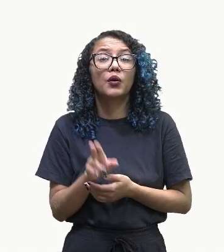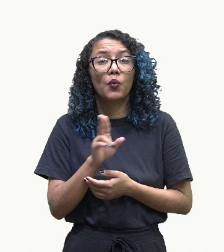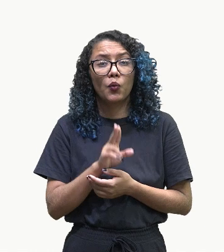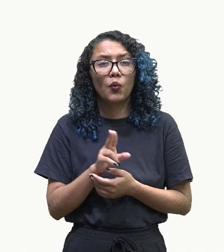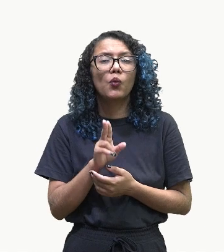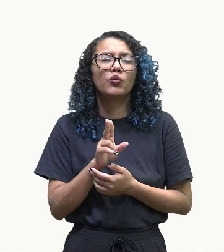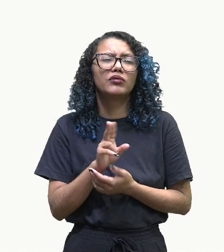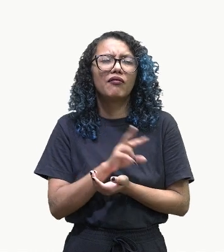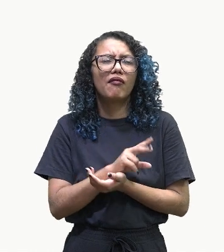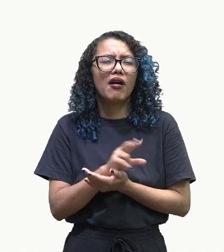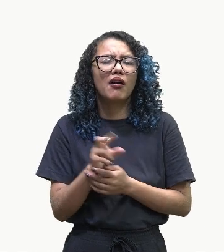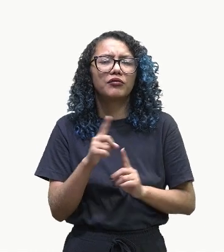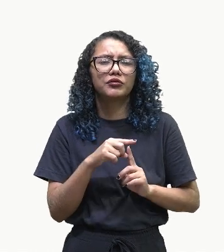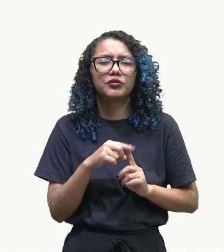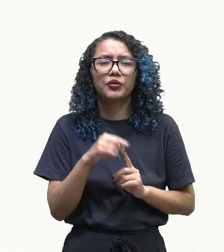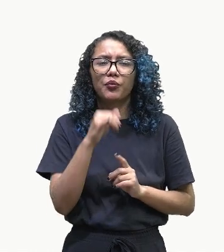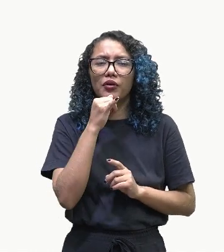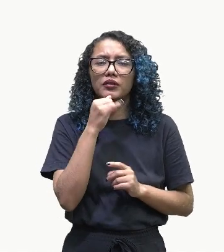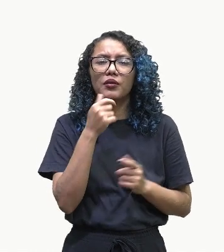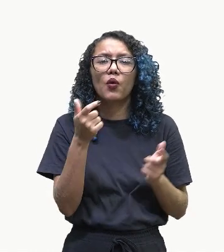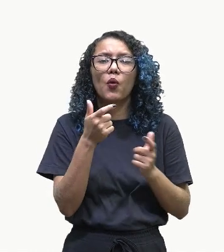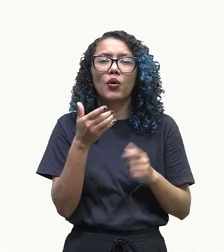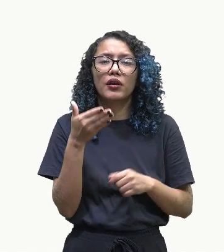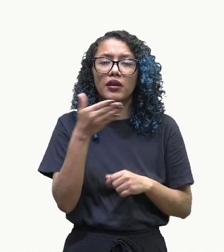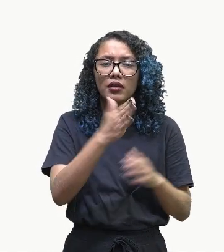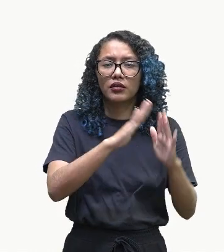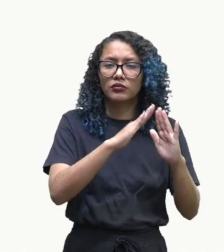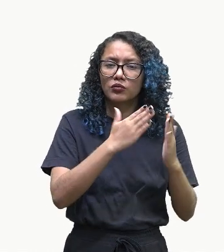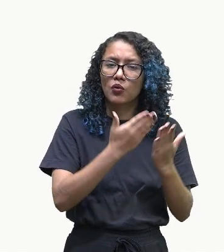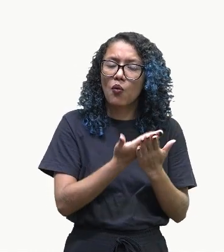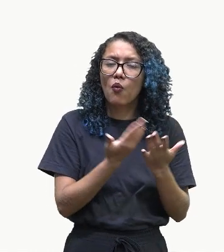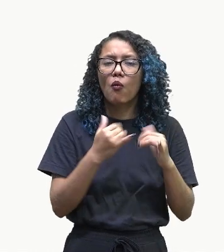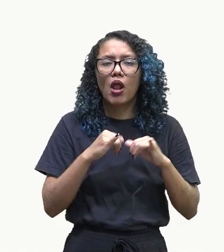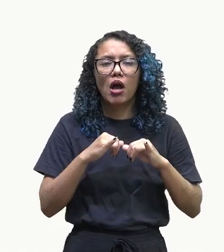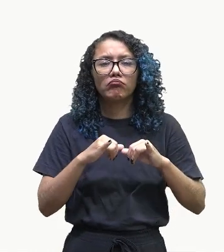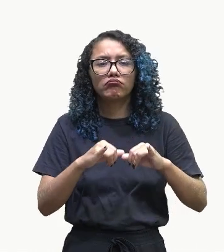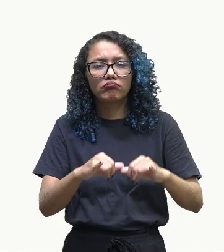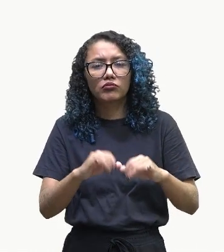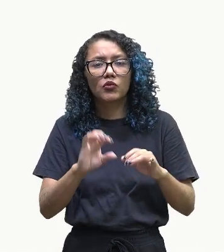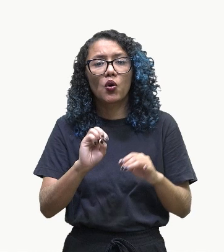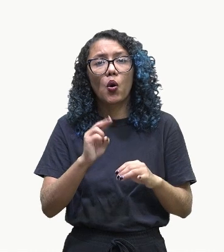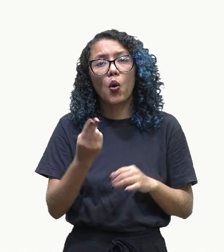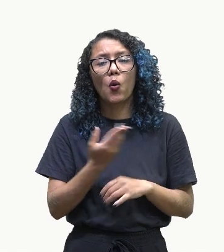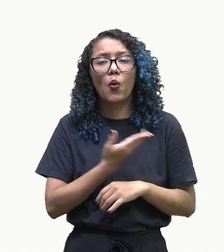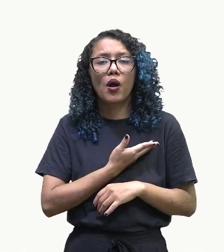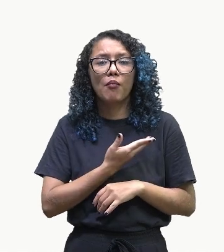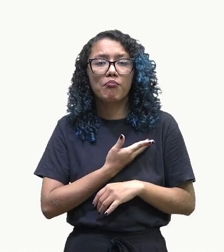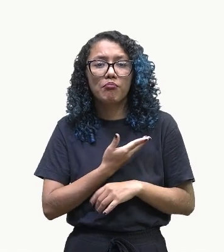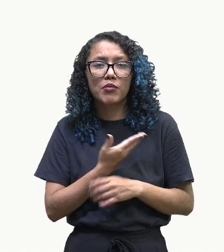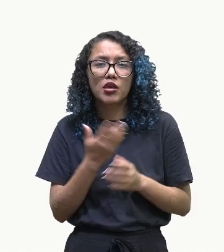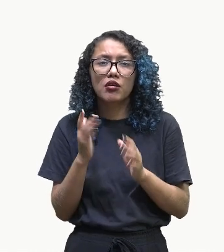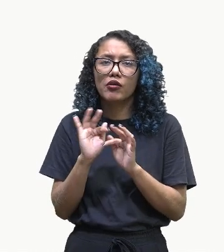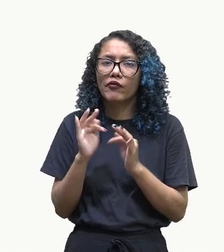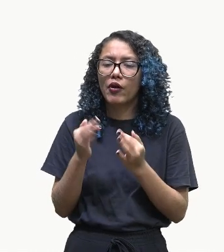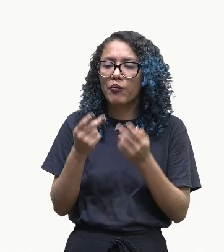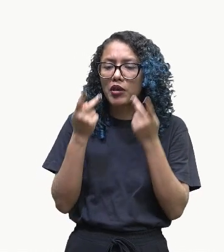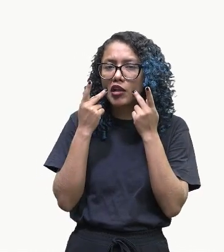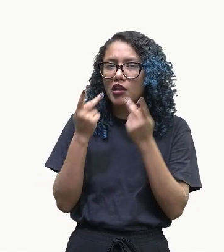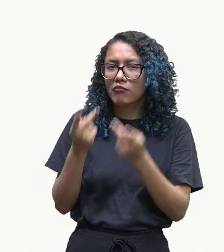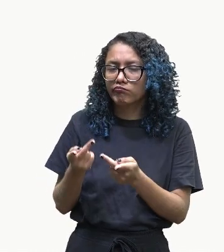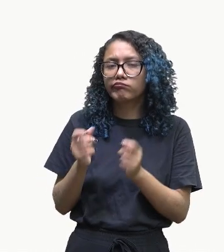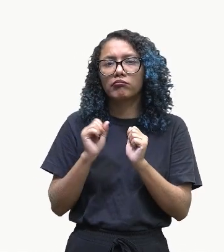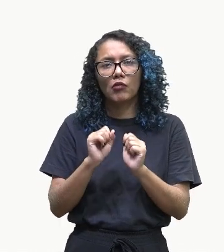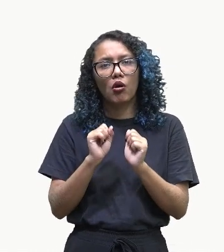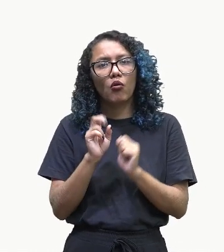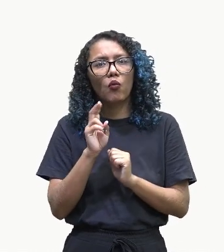exemplo, para ir ao colégio, para ir ao supermercado ou para visitar a nossos amigos e parientes.